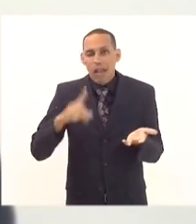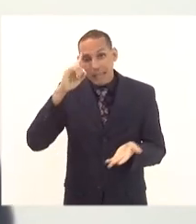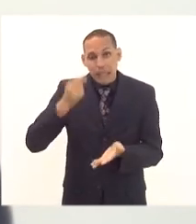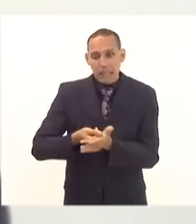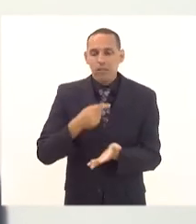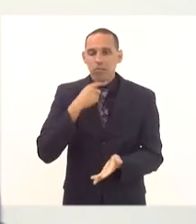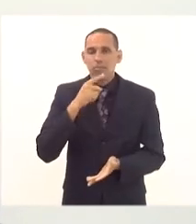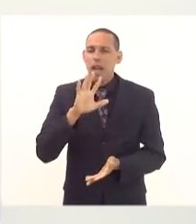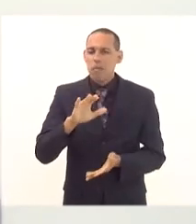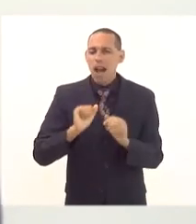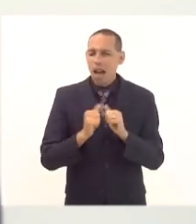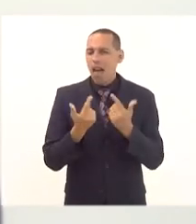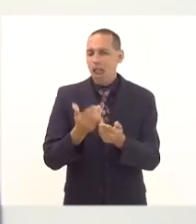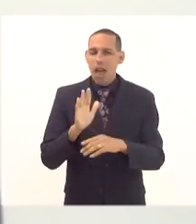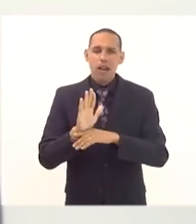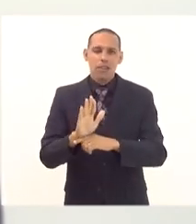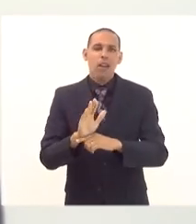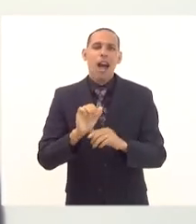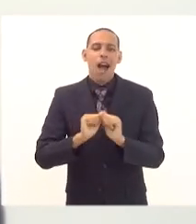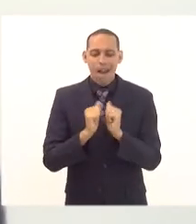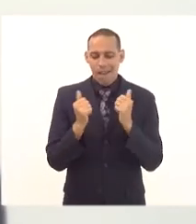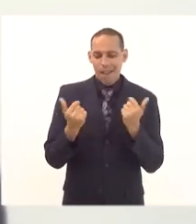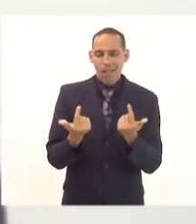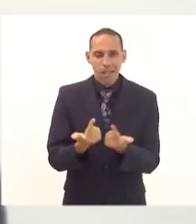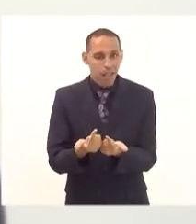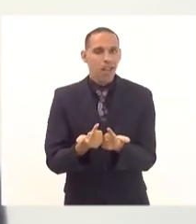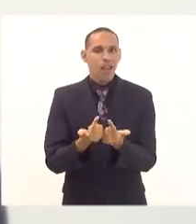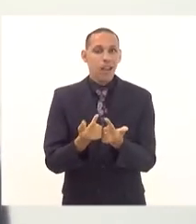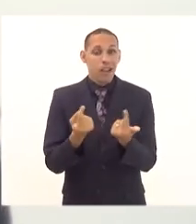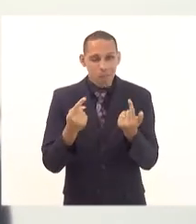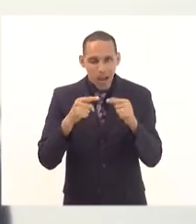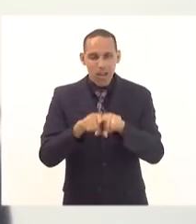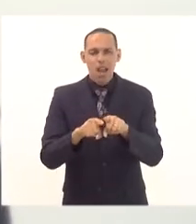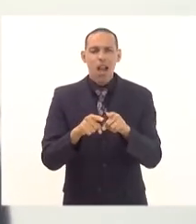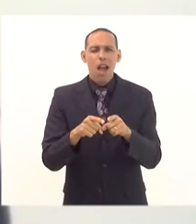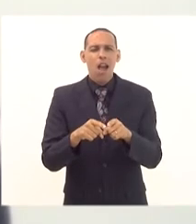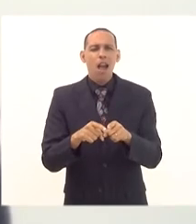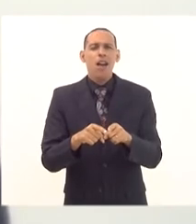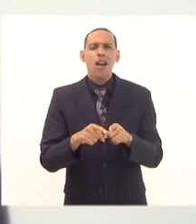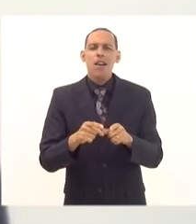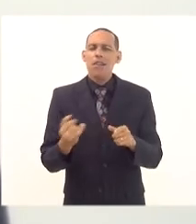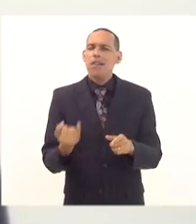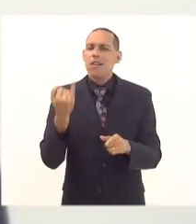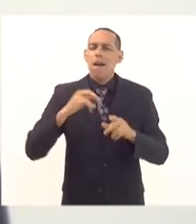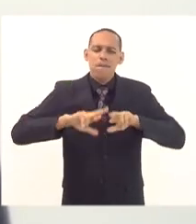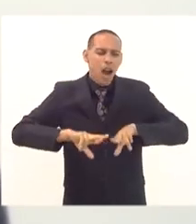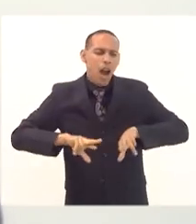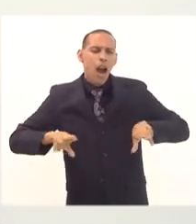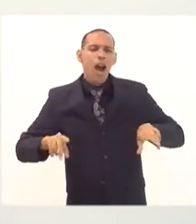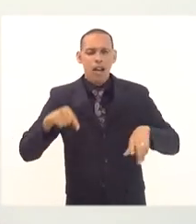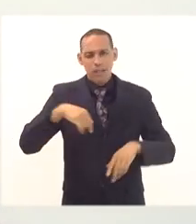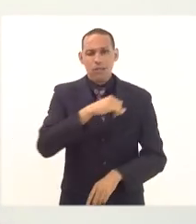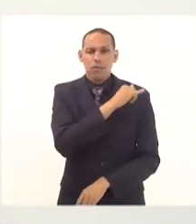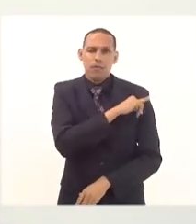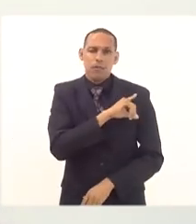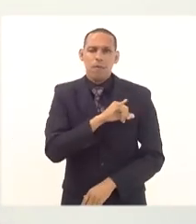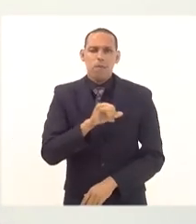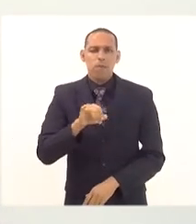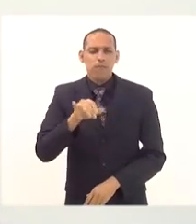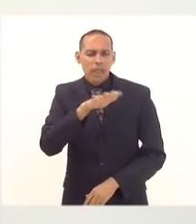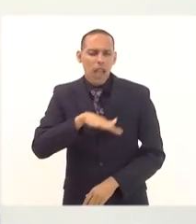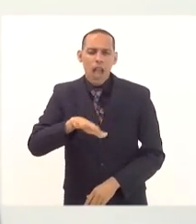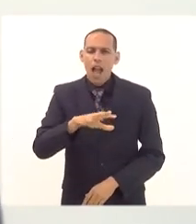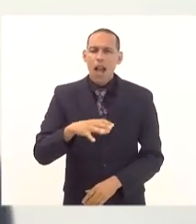mas trazer alerj é bom ressaltar que a gente tem feito parcerias muito importante do Rio de Janeiro nos últimos anos em áreas muito sensíveis